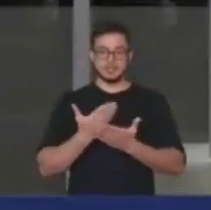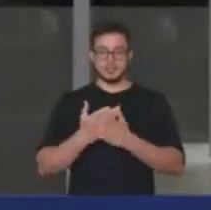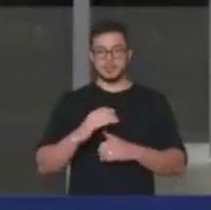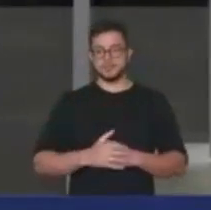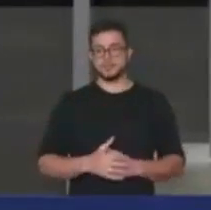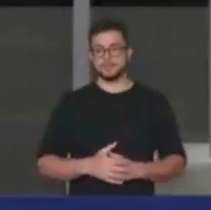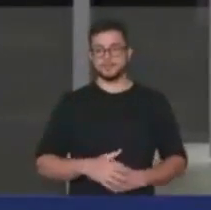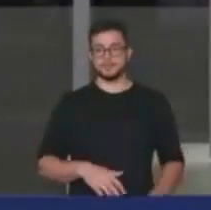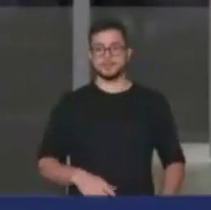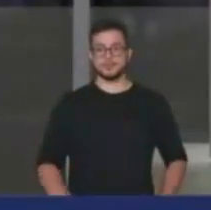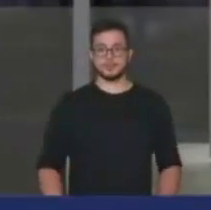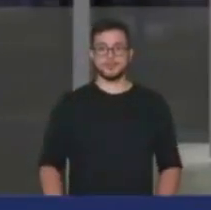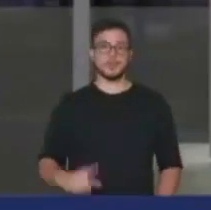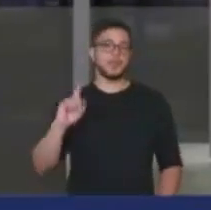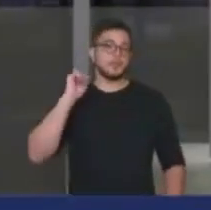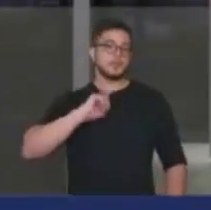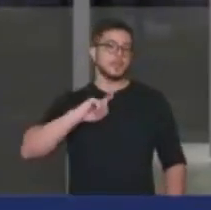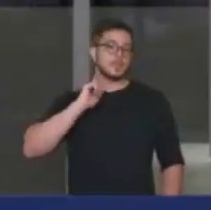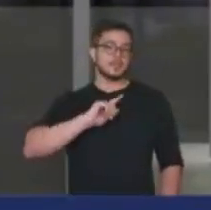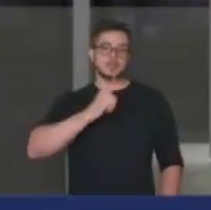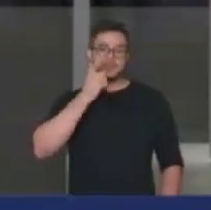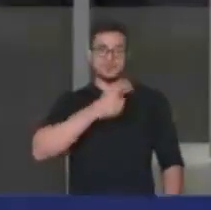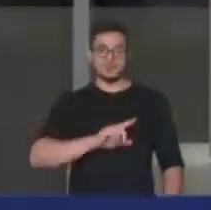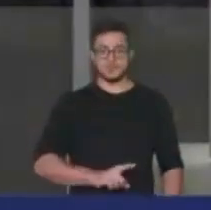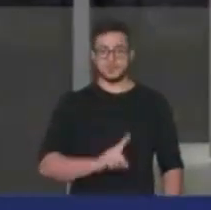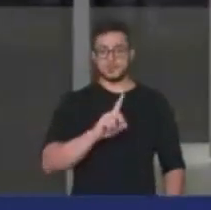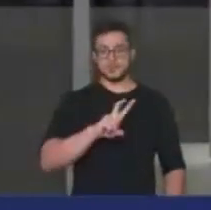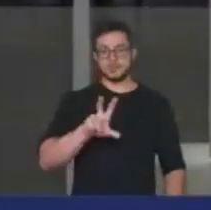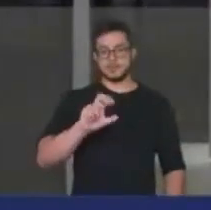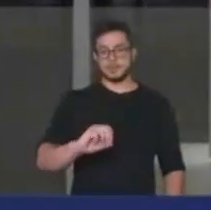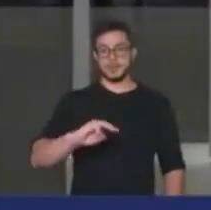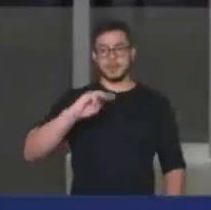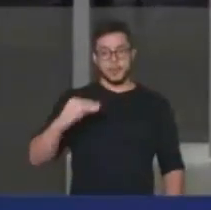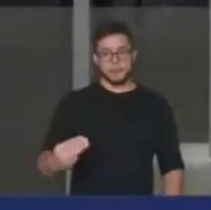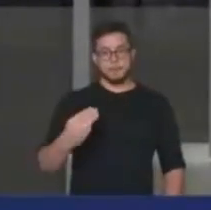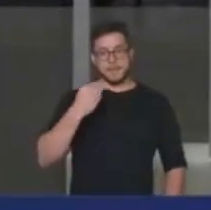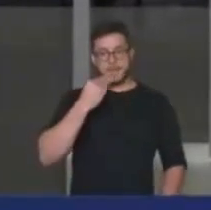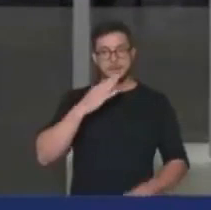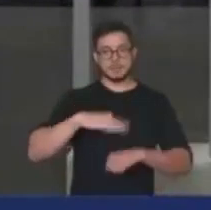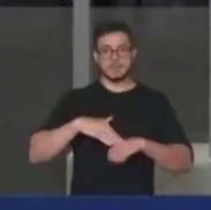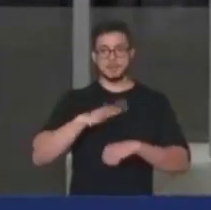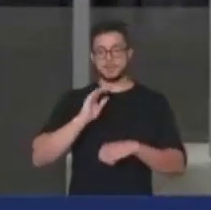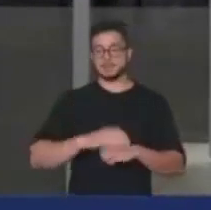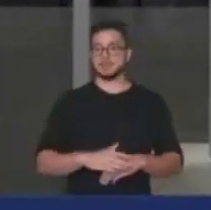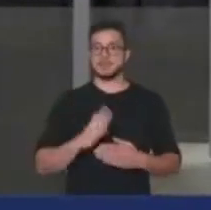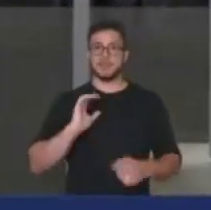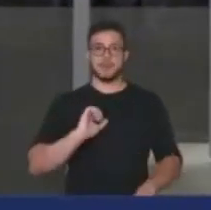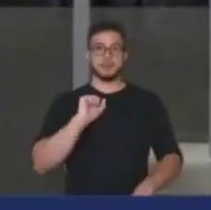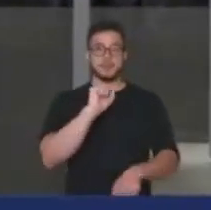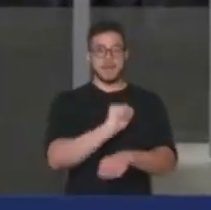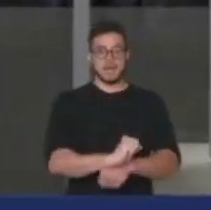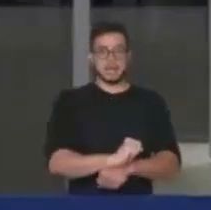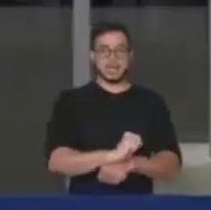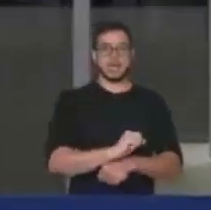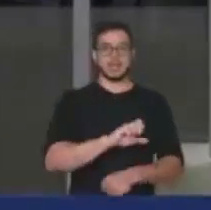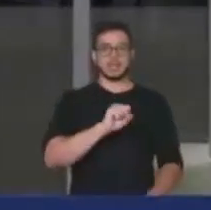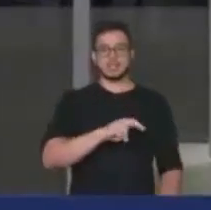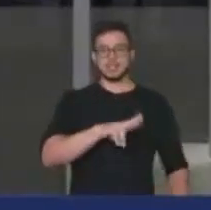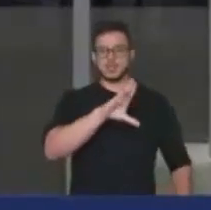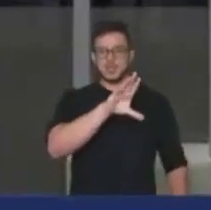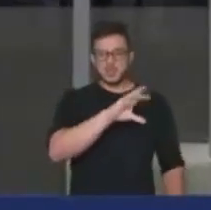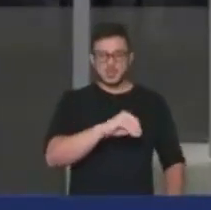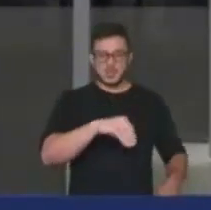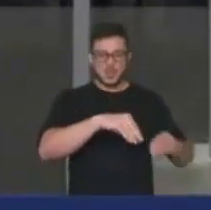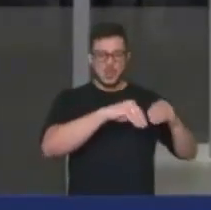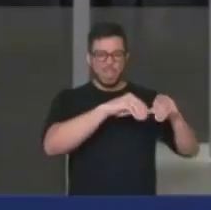alimentação, para merenda escolar. Vai acabar o quisuco e a bolacha do Bolsonaro e vai entrar o Programa